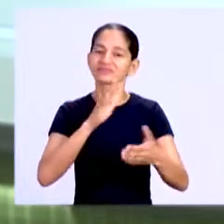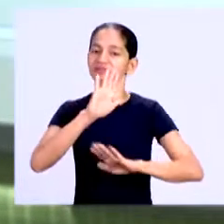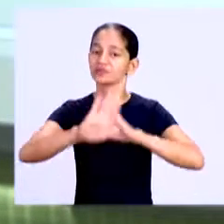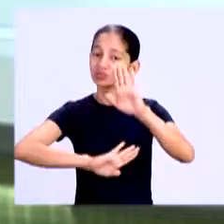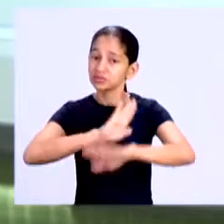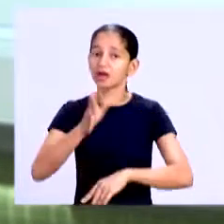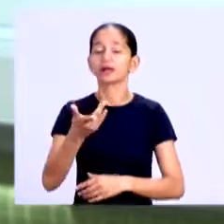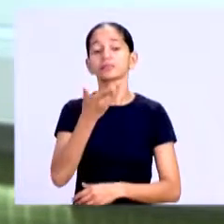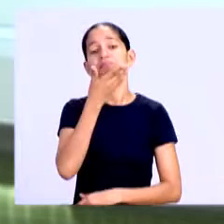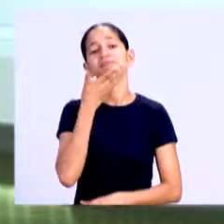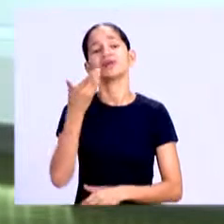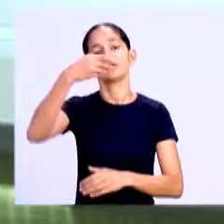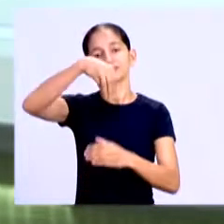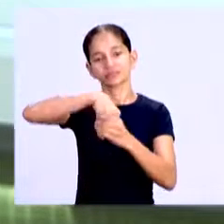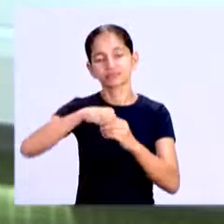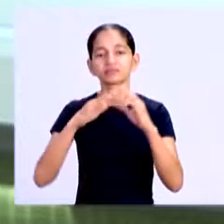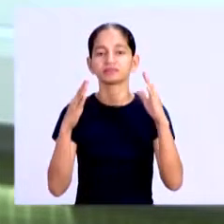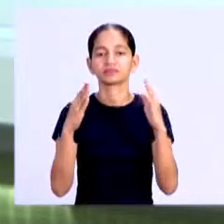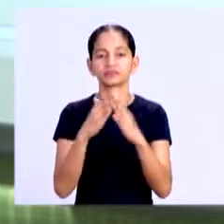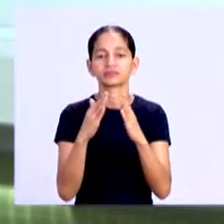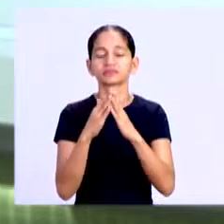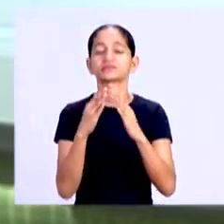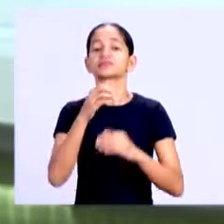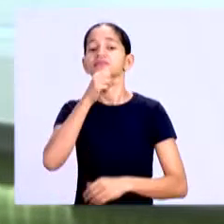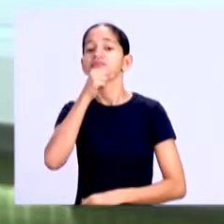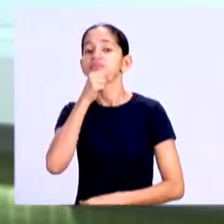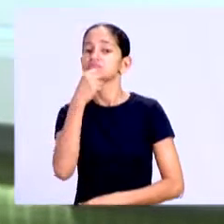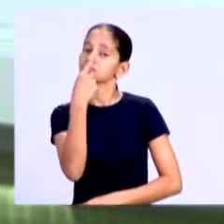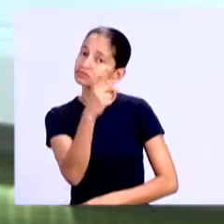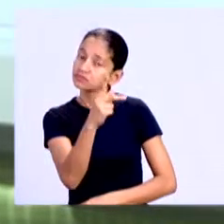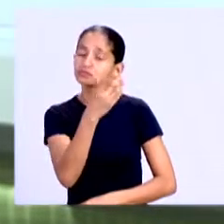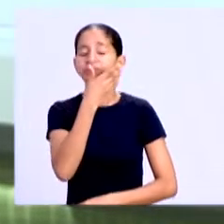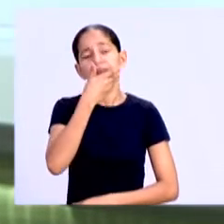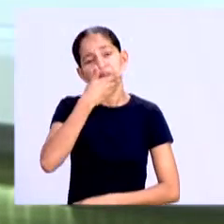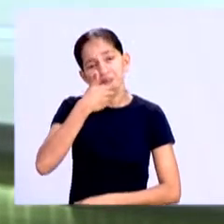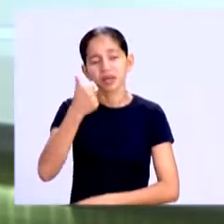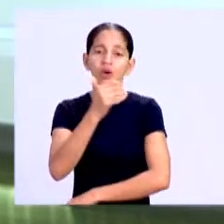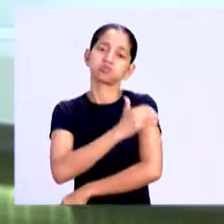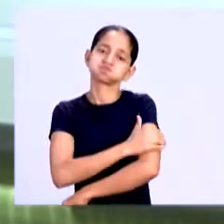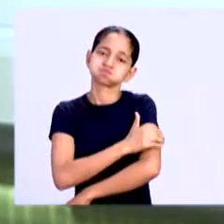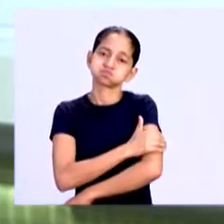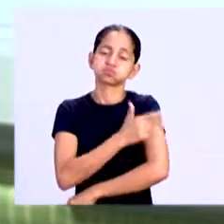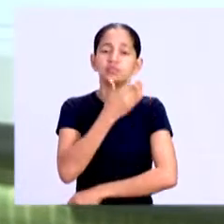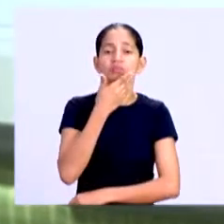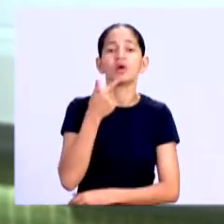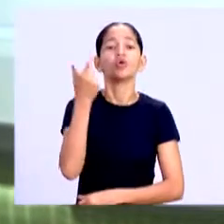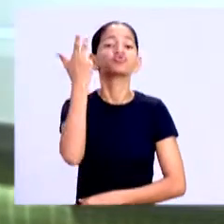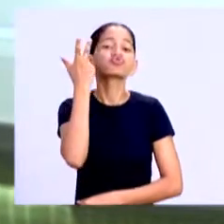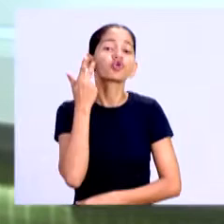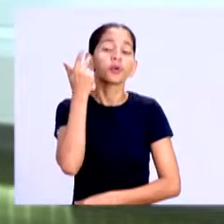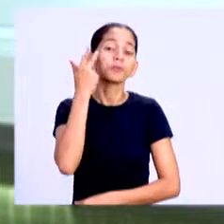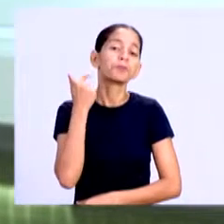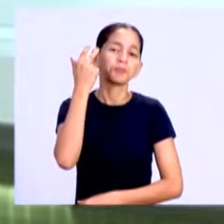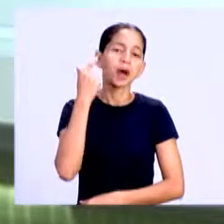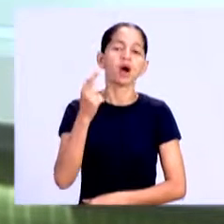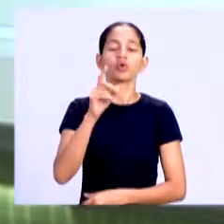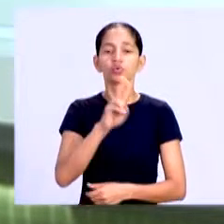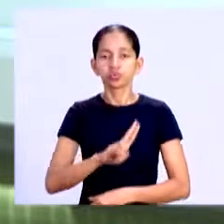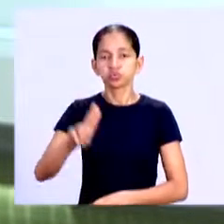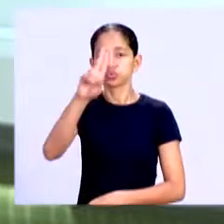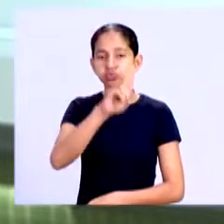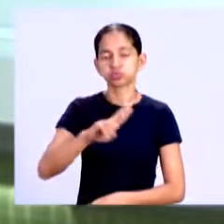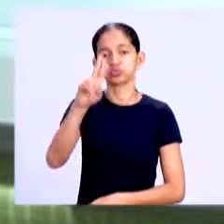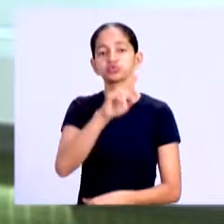na residência desse idoso algum aparelho de pressão, que seja o semidigital, que é aquele que